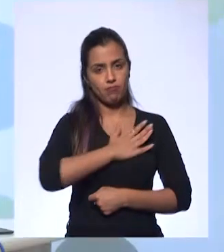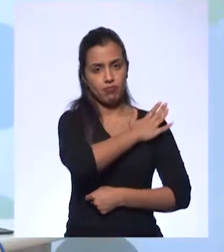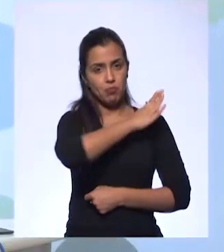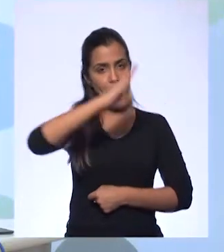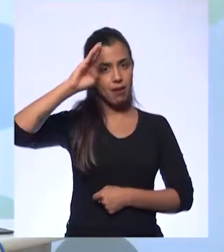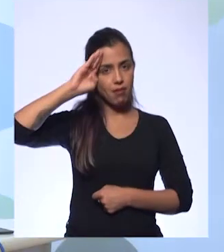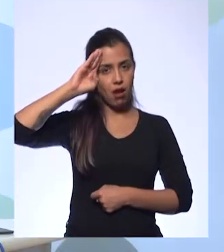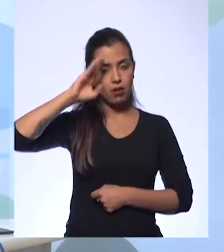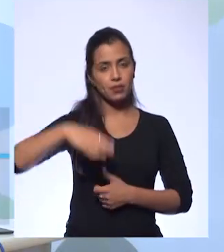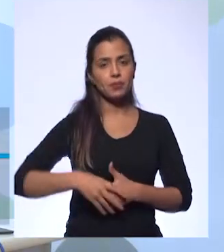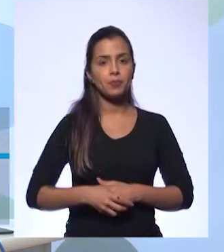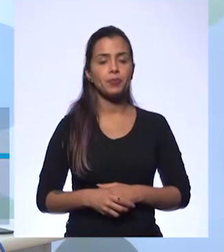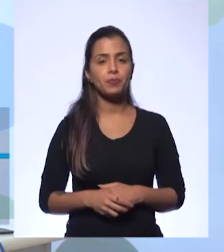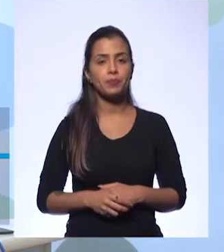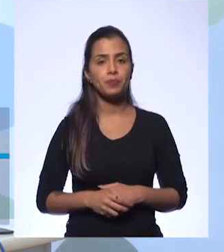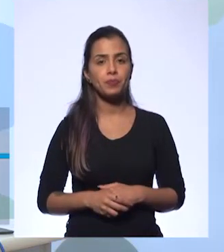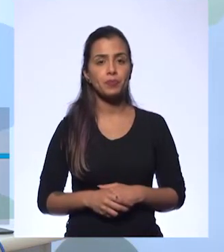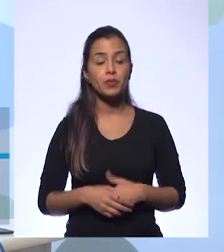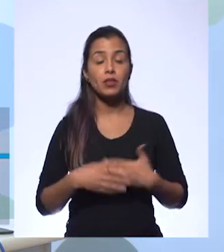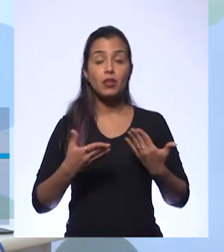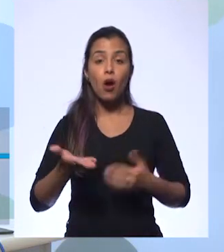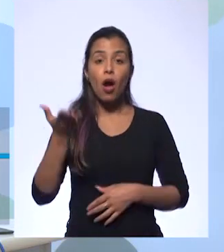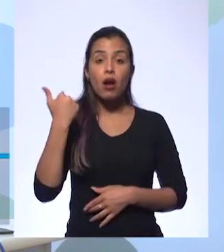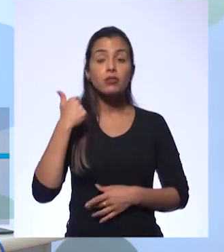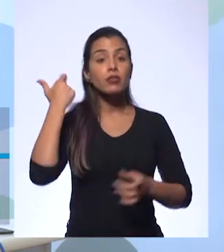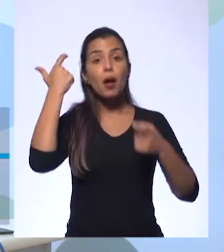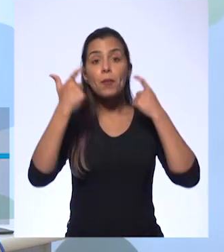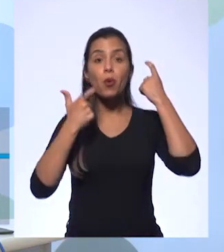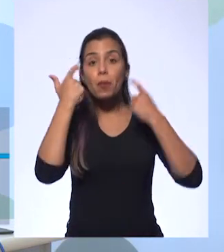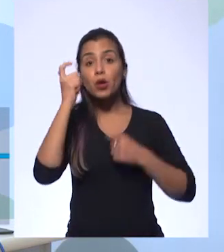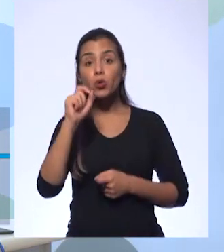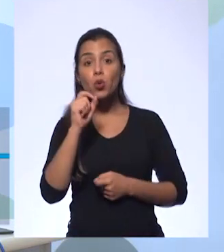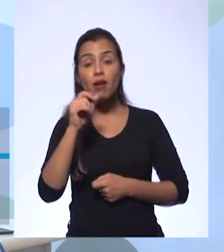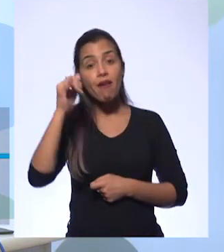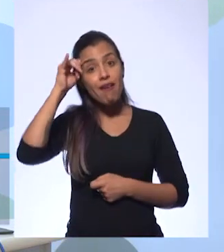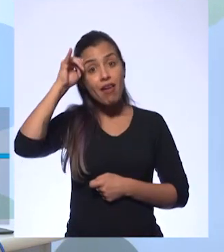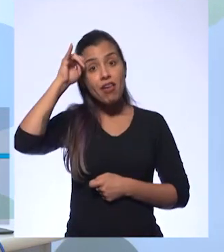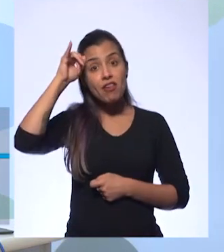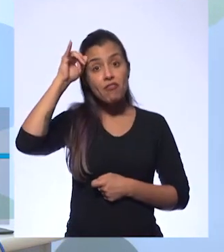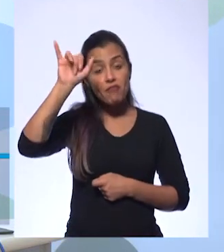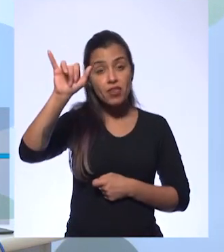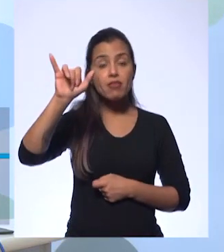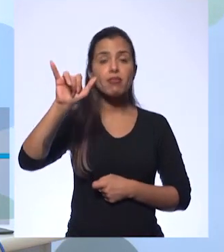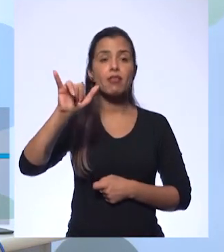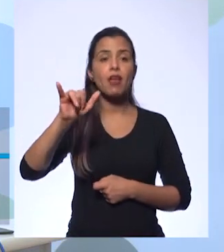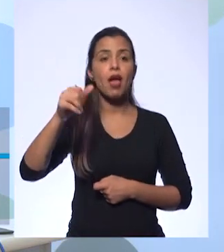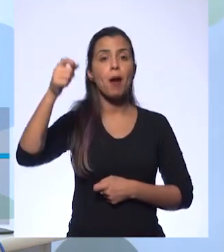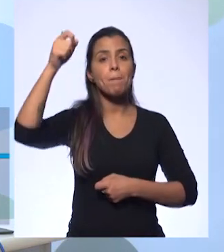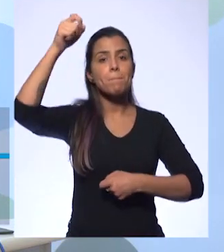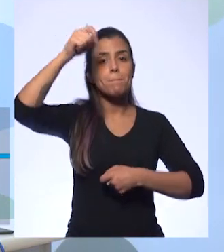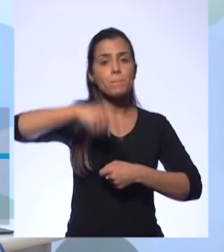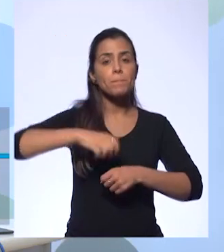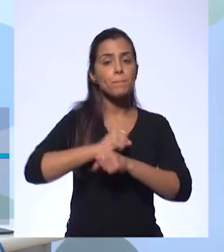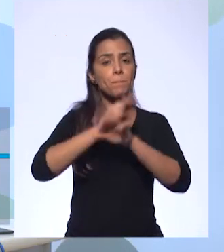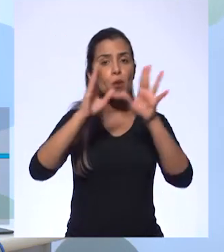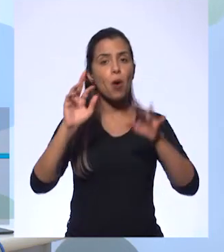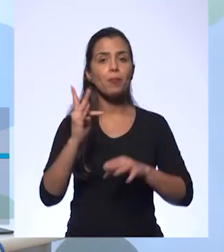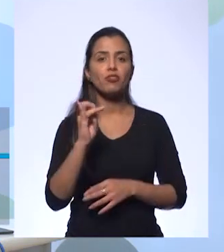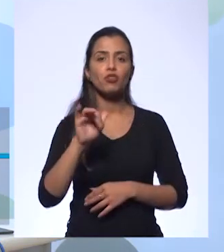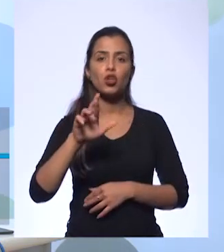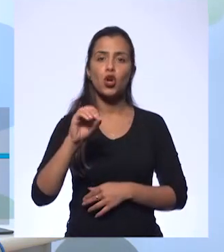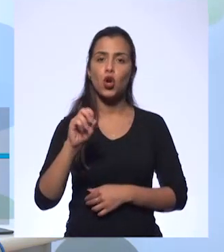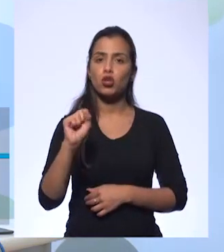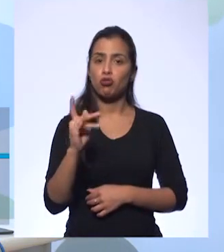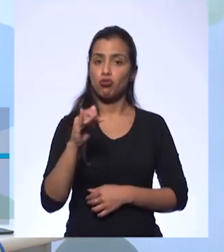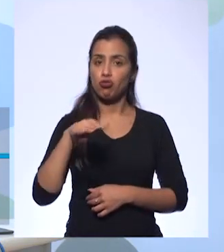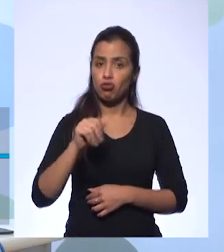Então, a preocupação era de que não voltasse a ter as bombas, como, por exemplo, de Hiroshima e Nagasaki, e proliferasse aí